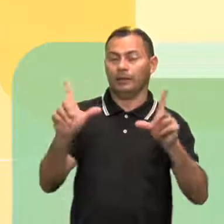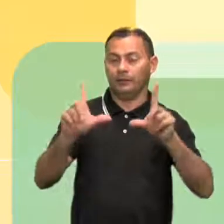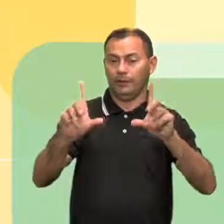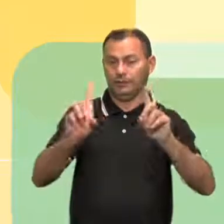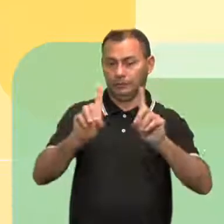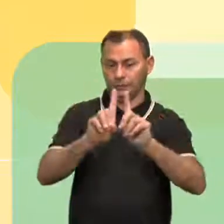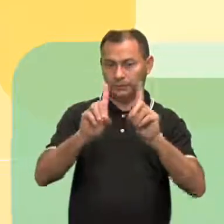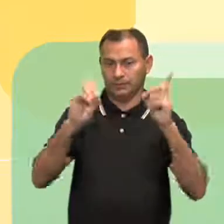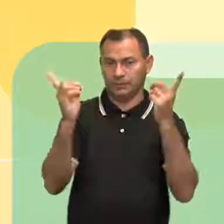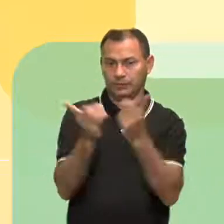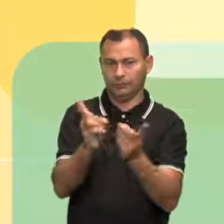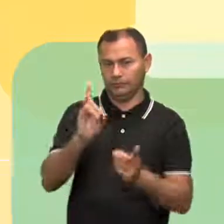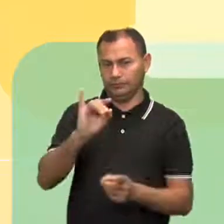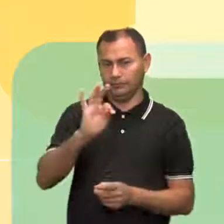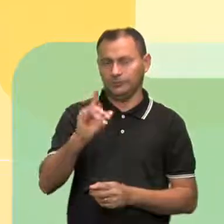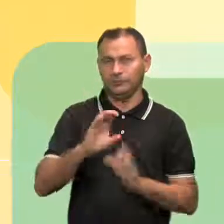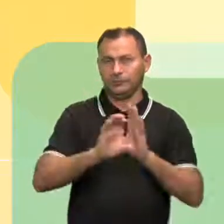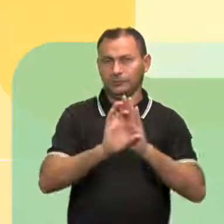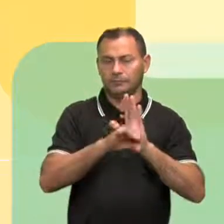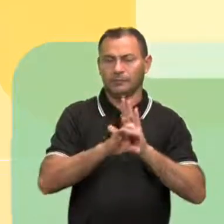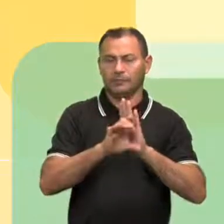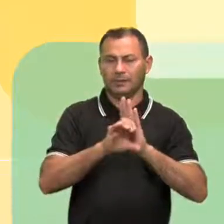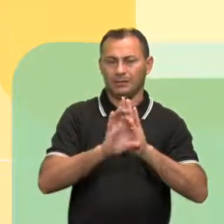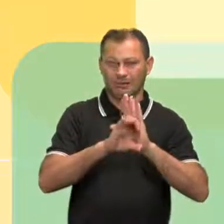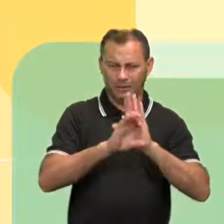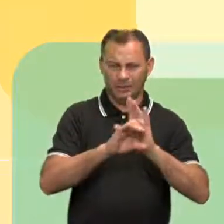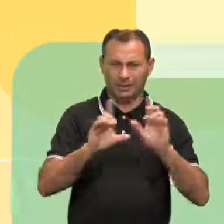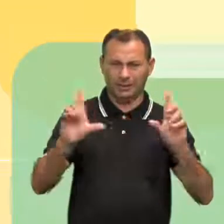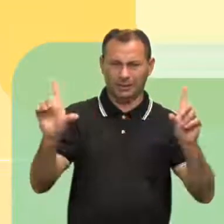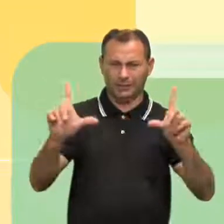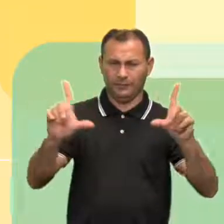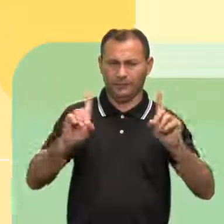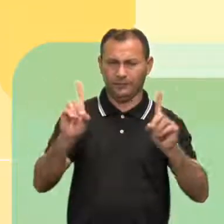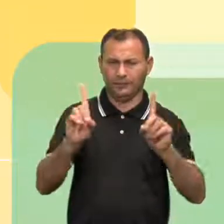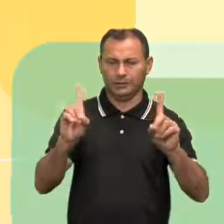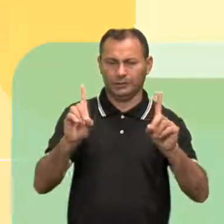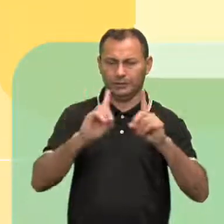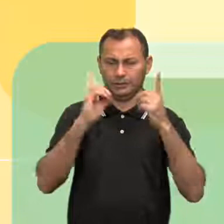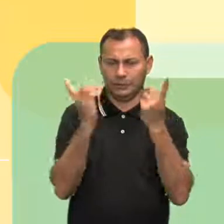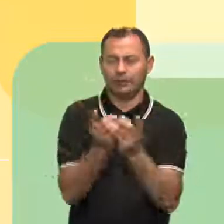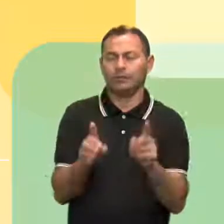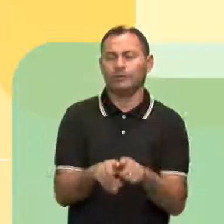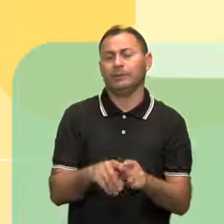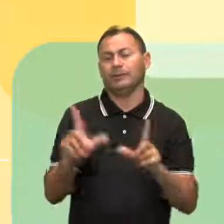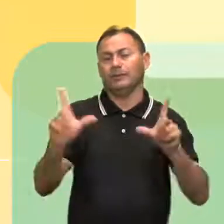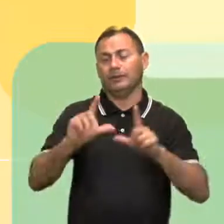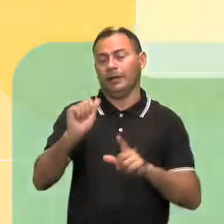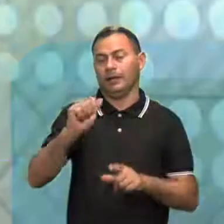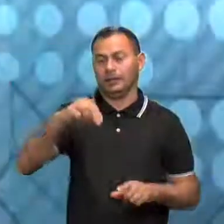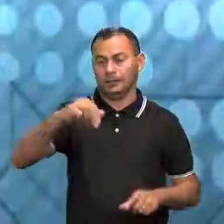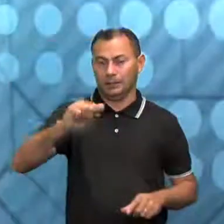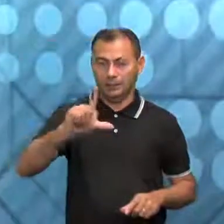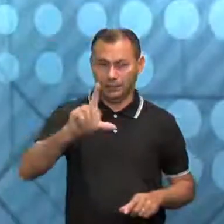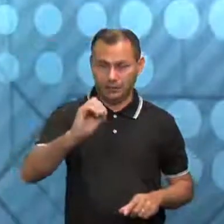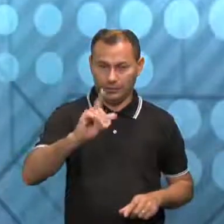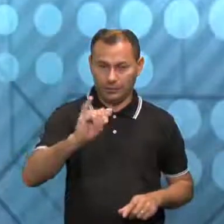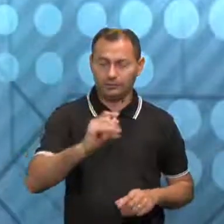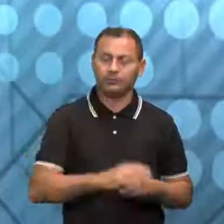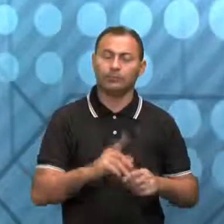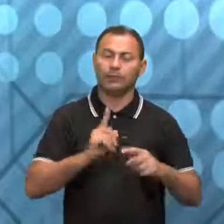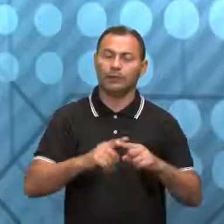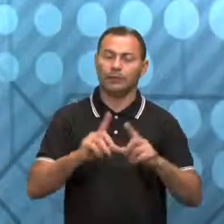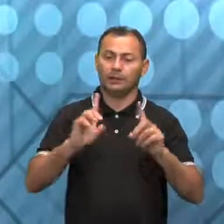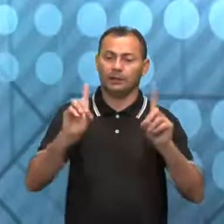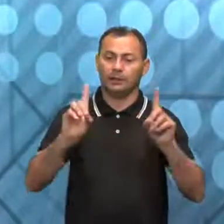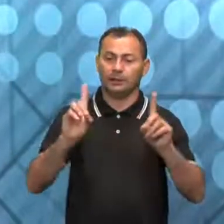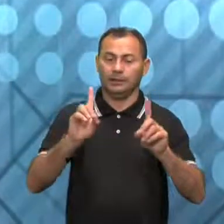digital. Esse conceito de TV digital, TV analógica, ele está à tona, porque a TV digital está